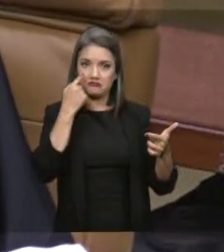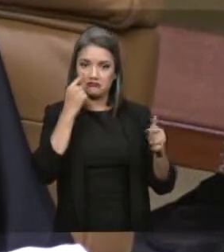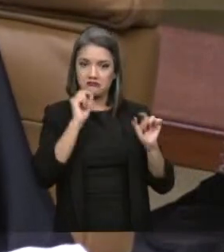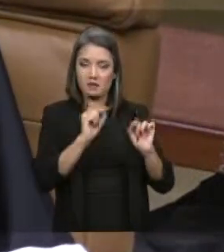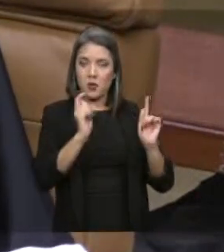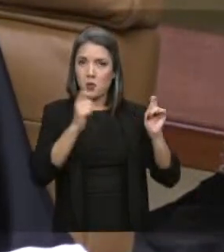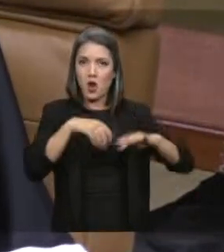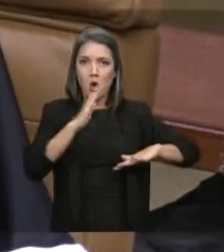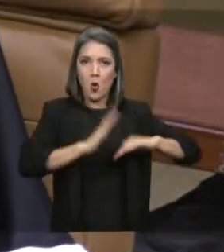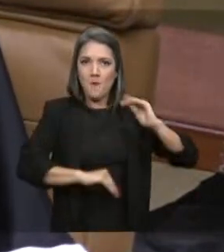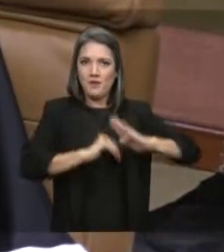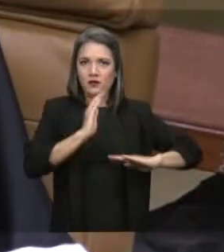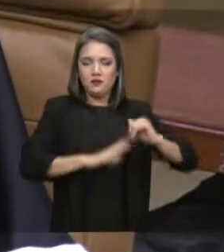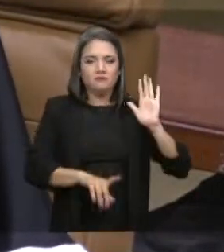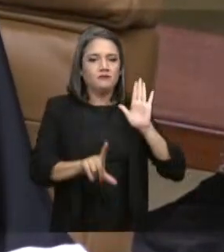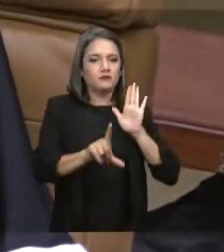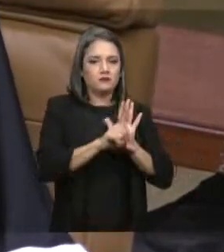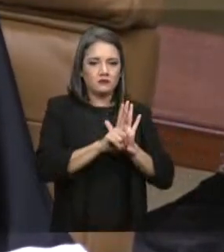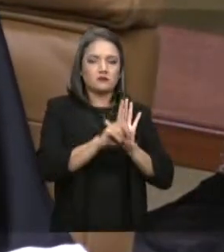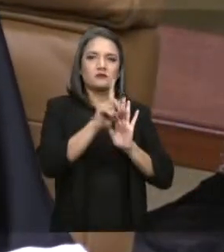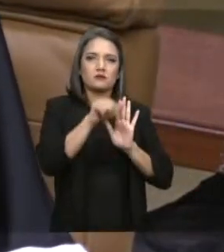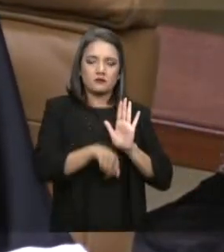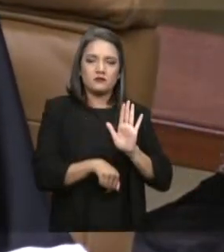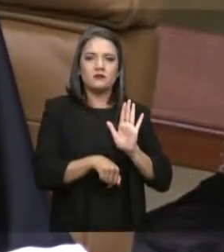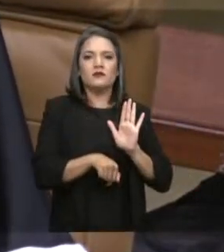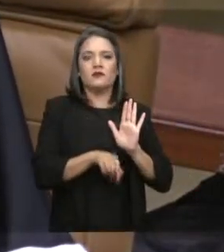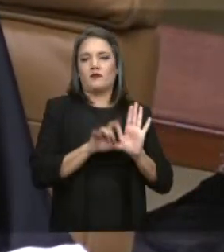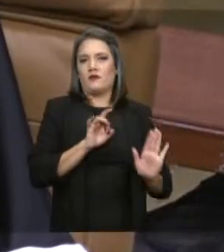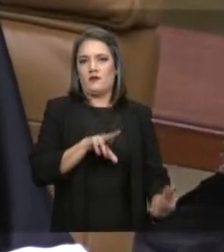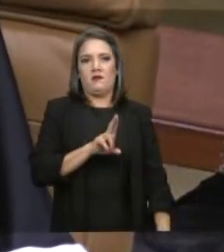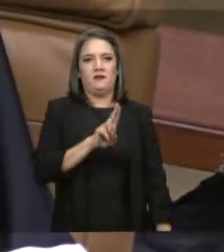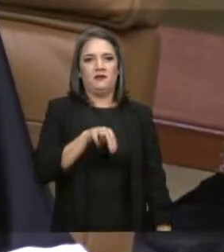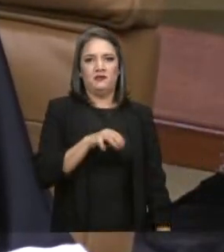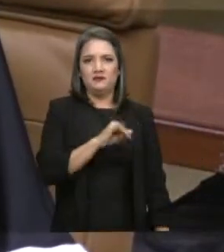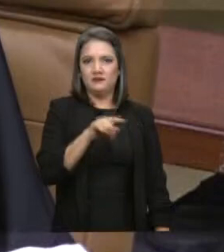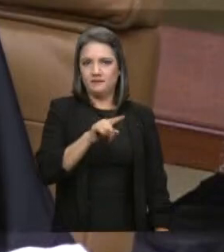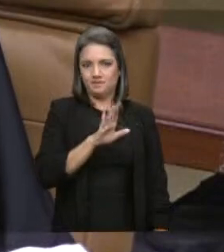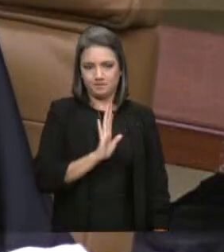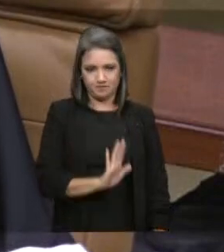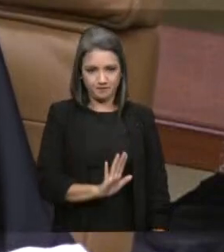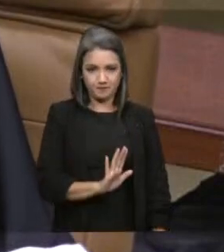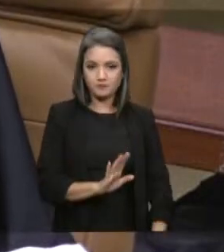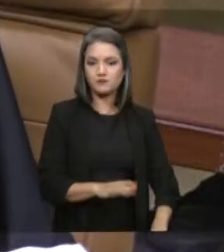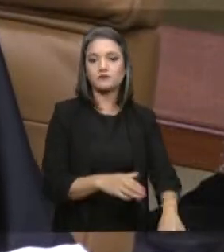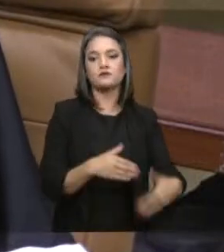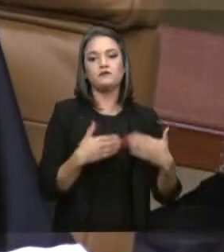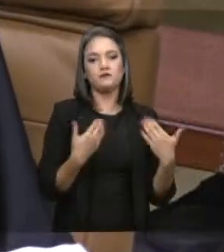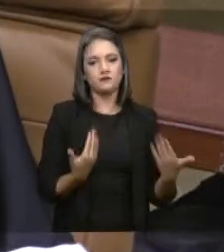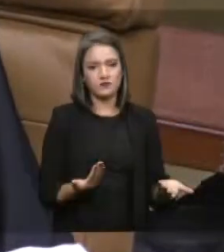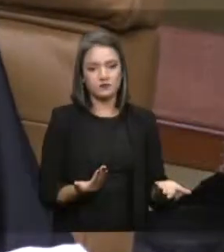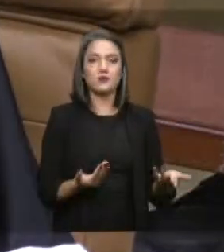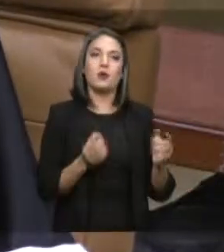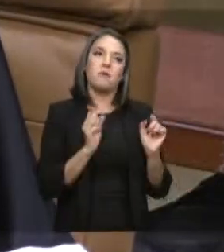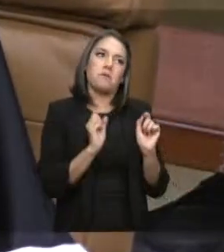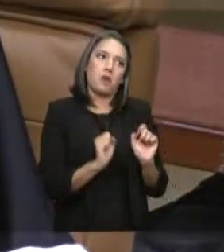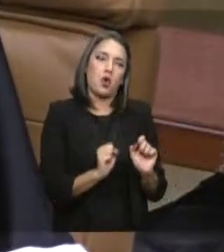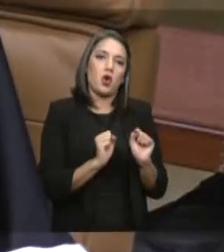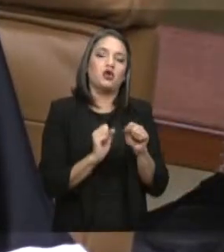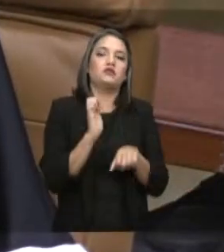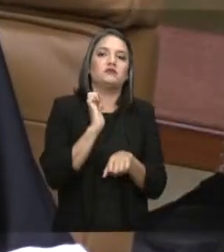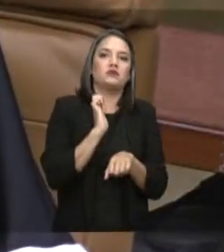dúvida que a competência para legislar sobre a matéria é mesmo privativa da União podendo entre estatal